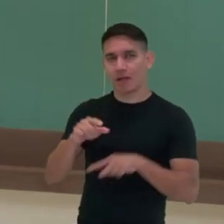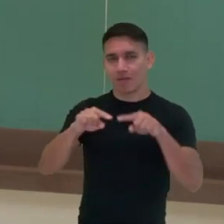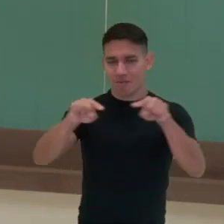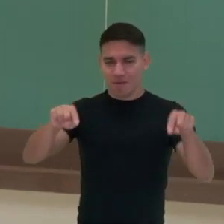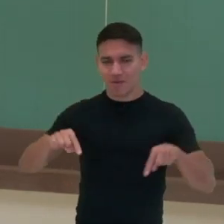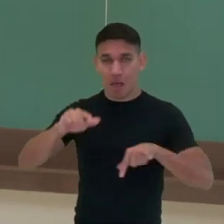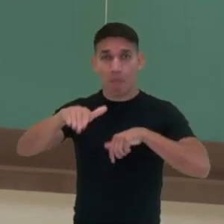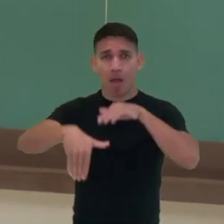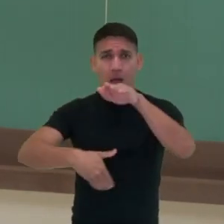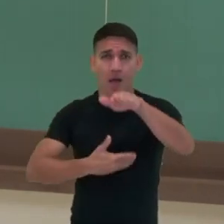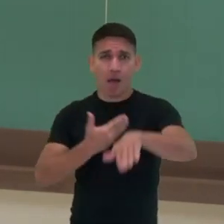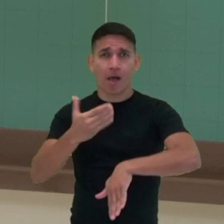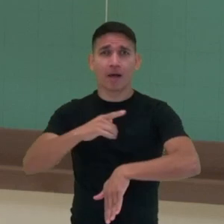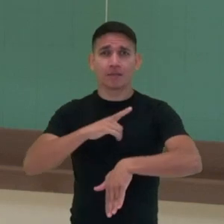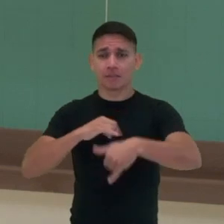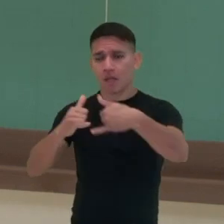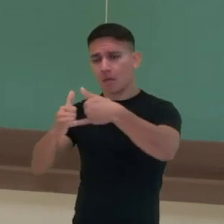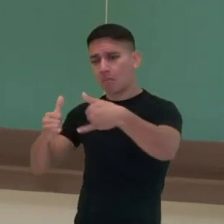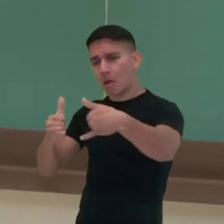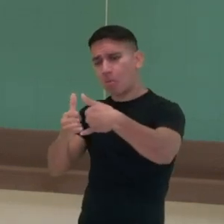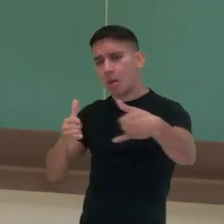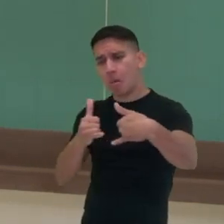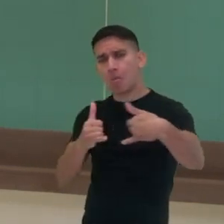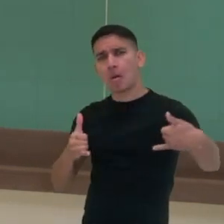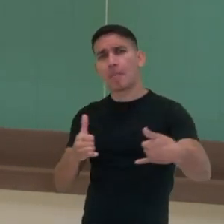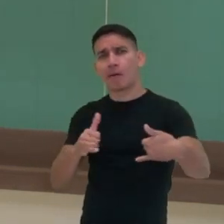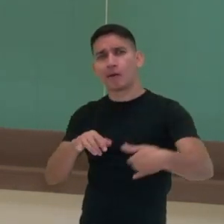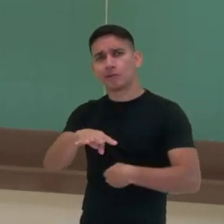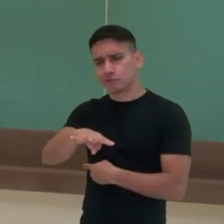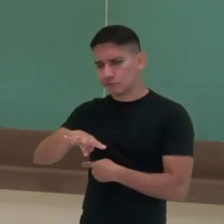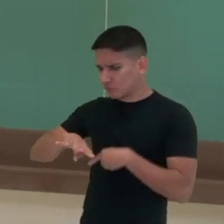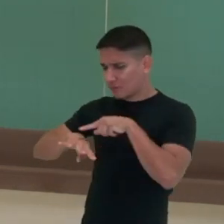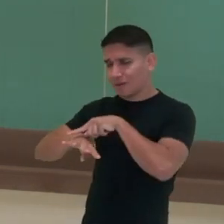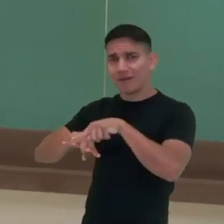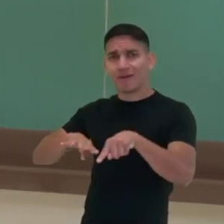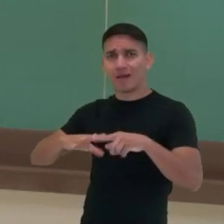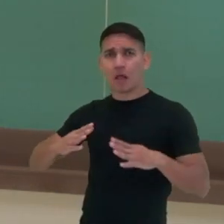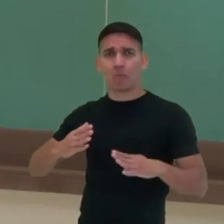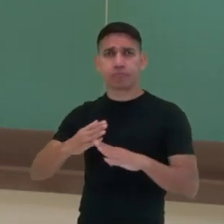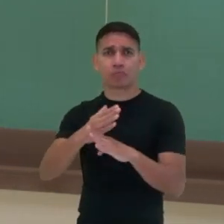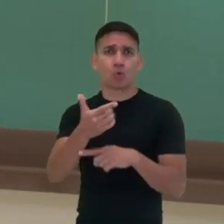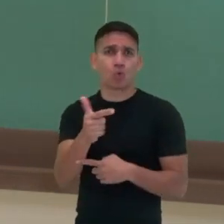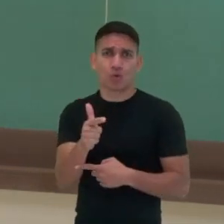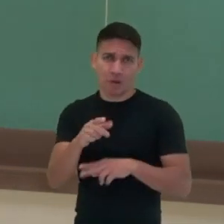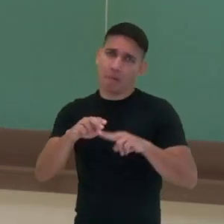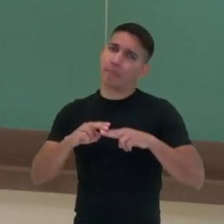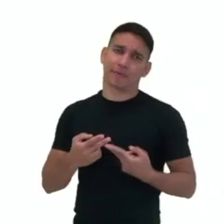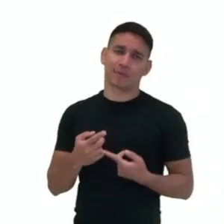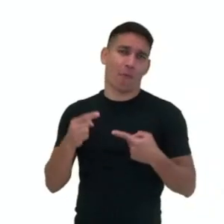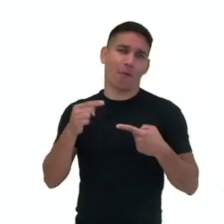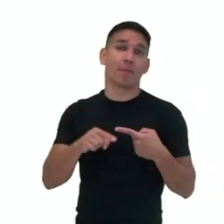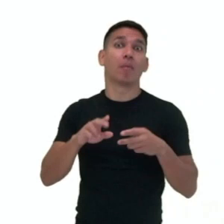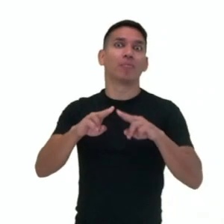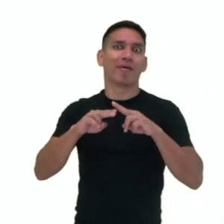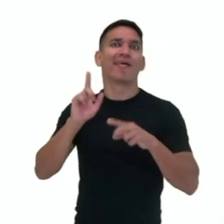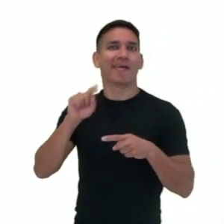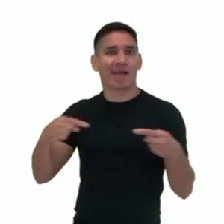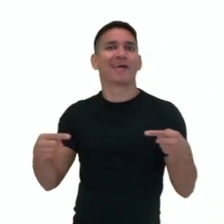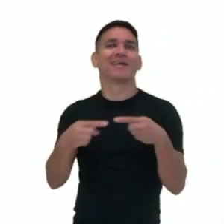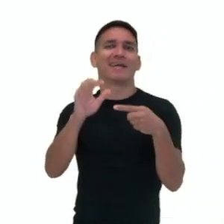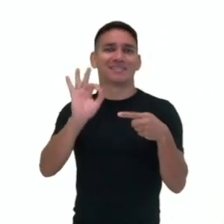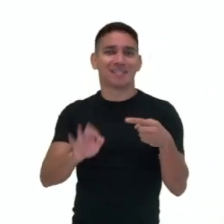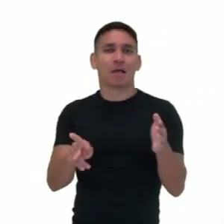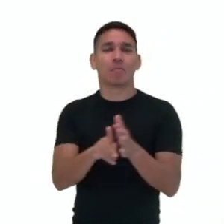que remetem essa ideia de paralelas, elas não se cruzam, né? Até porque se cruzasse, né, não ia dar certo ali, né? Há também as